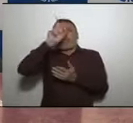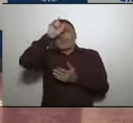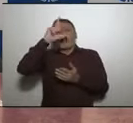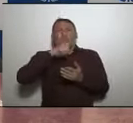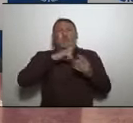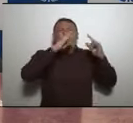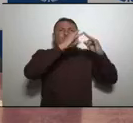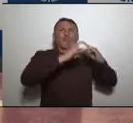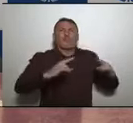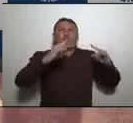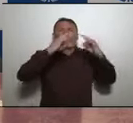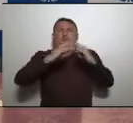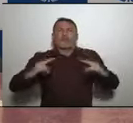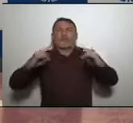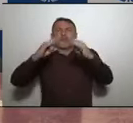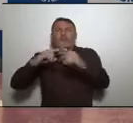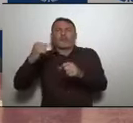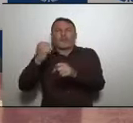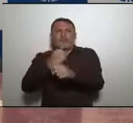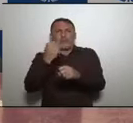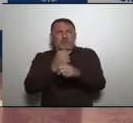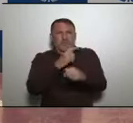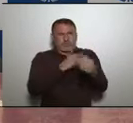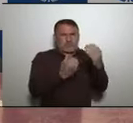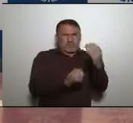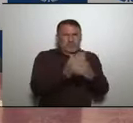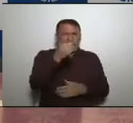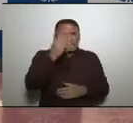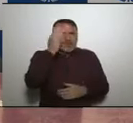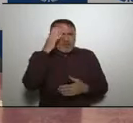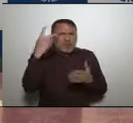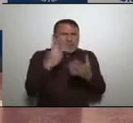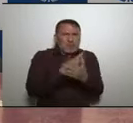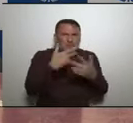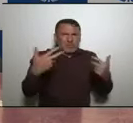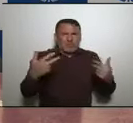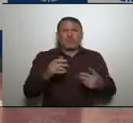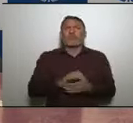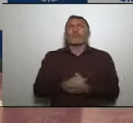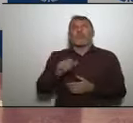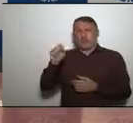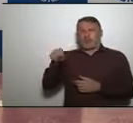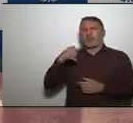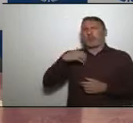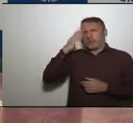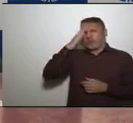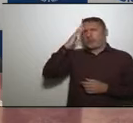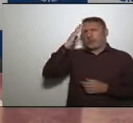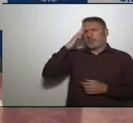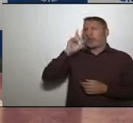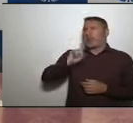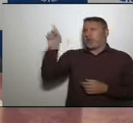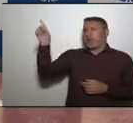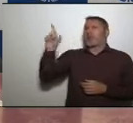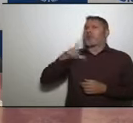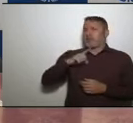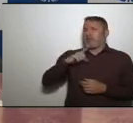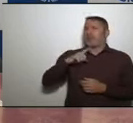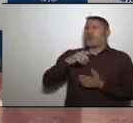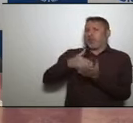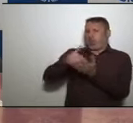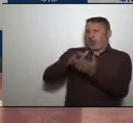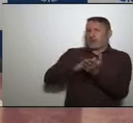leitos. O senhor tem conhecimento disso? Sabe como que está a situação? Tenho conhecimento, sim. Tenho conhecimento. Está montada para ampliarmos o Hospital